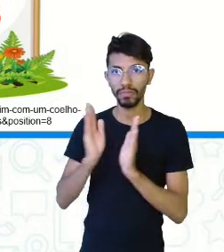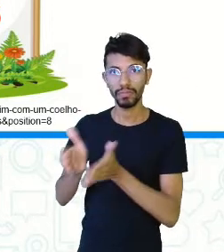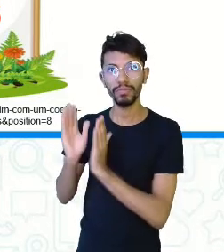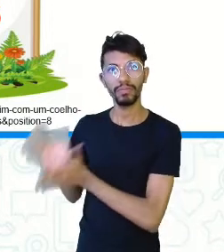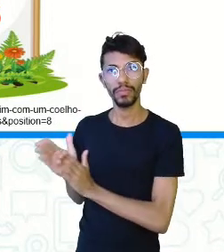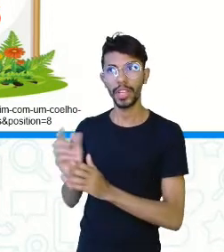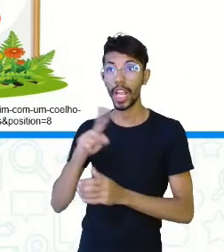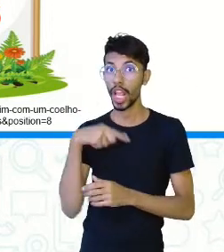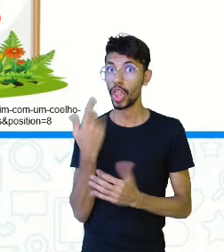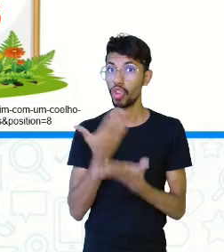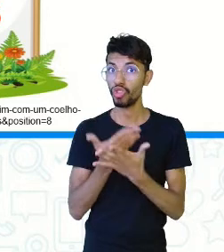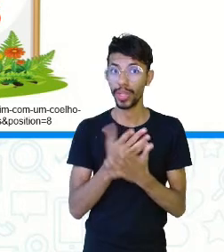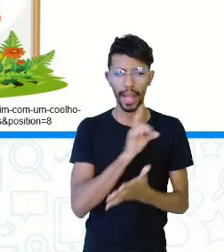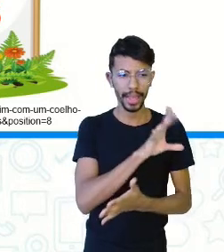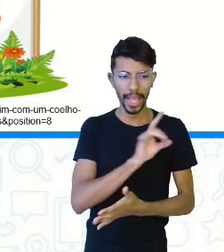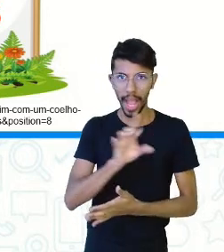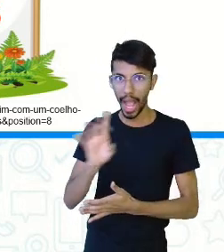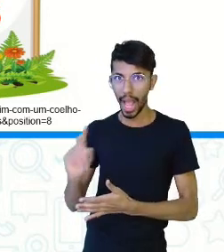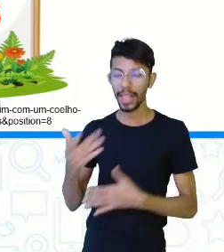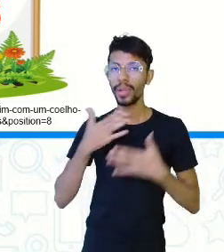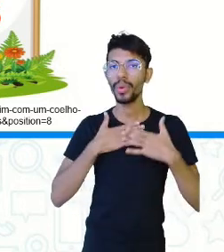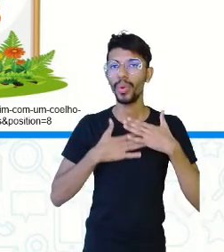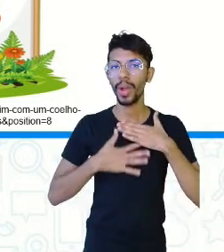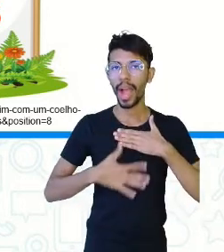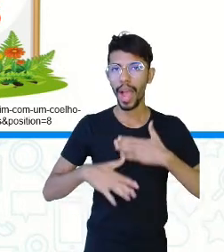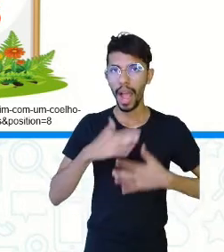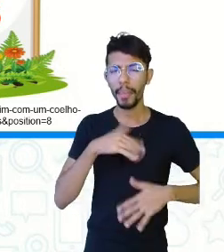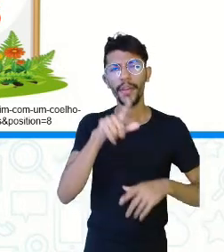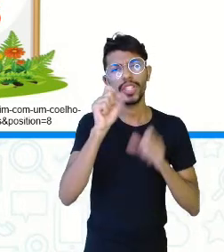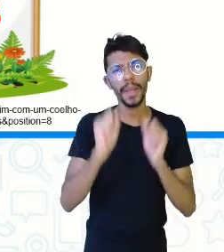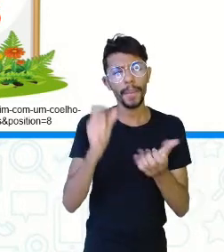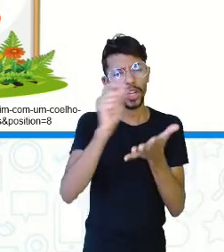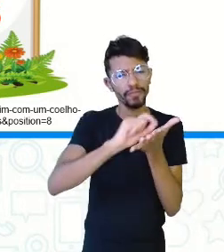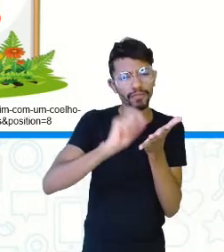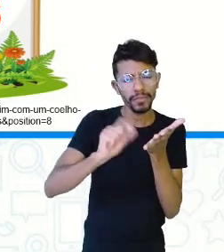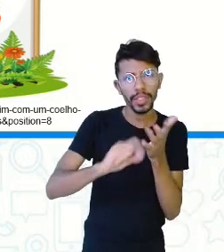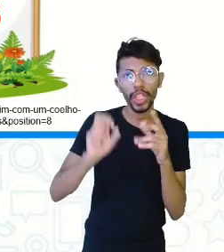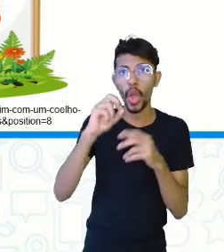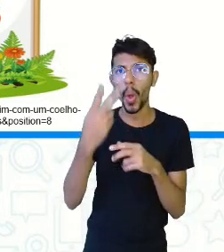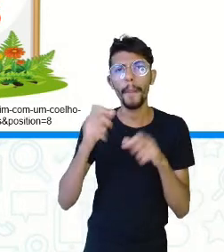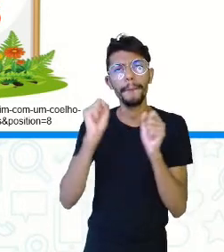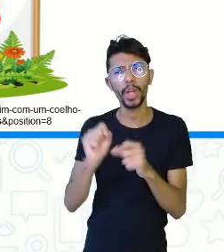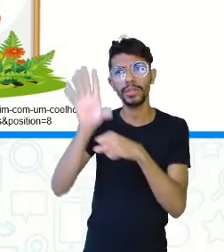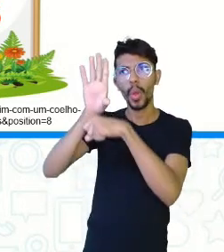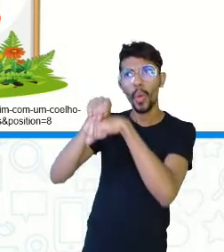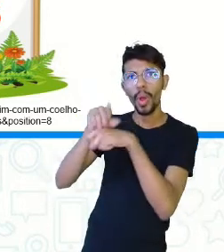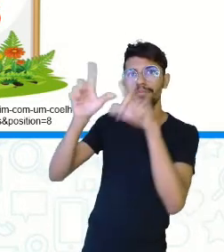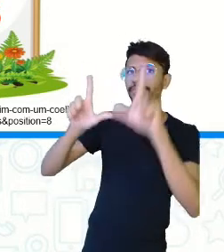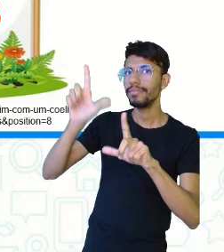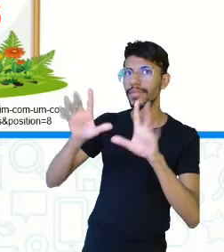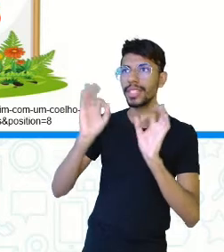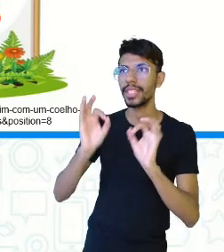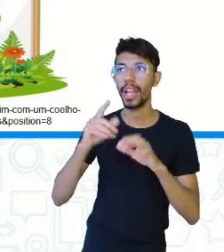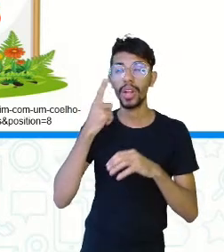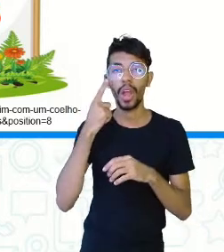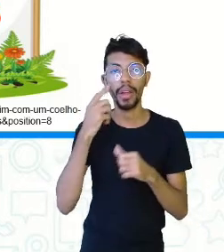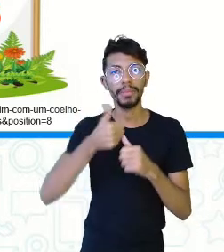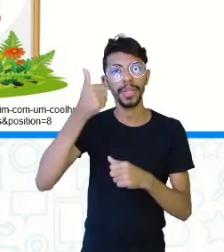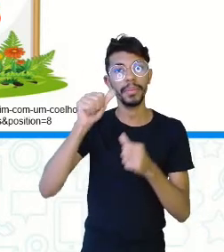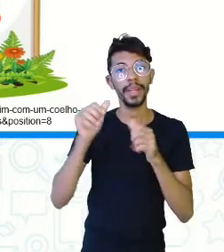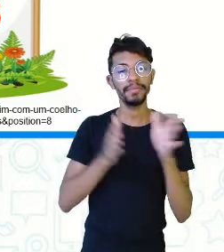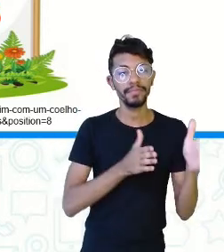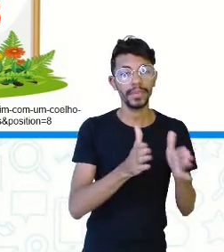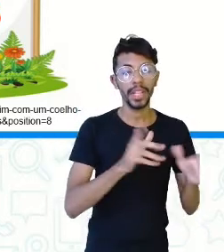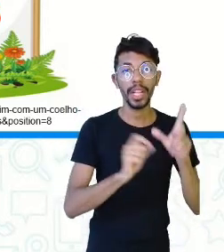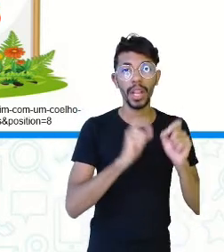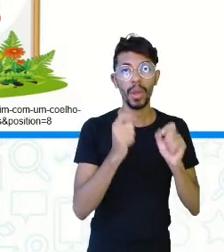com muita calma. Você pode ir anotando, você pode printar a tela, você fica à vontade. A primeira parte é a apresentação do